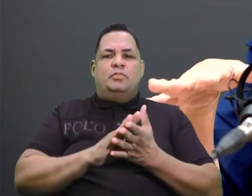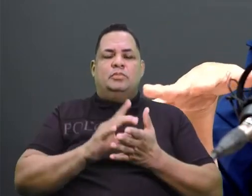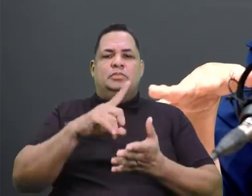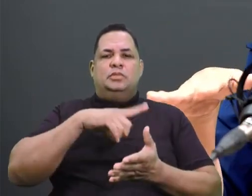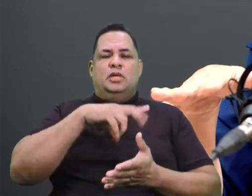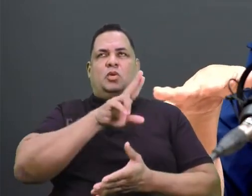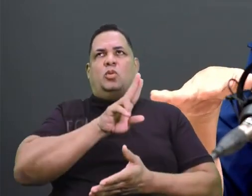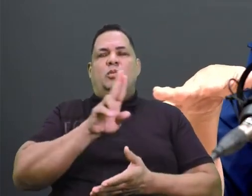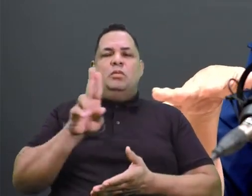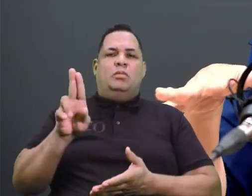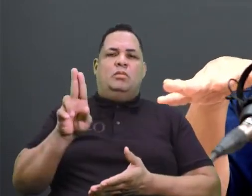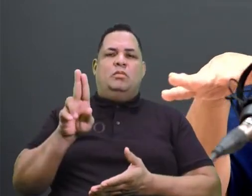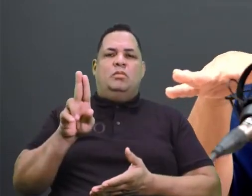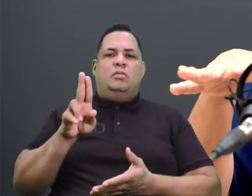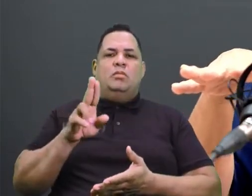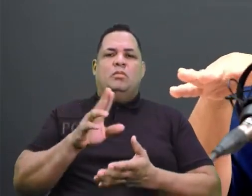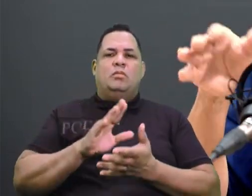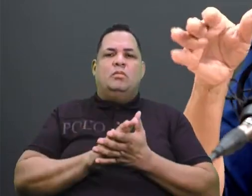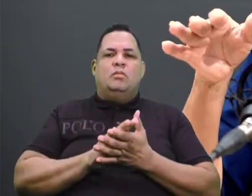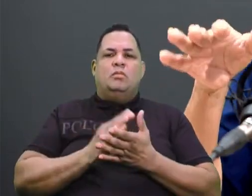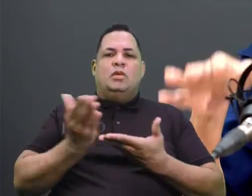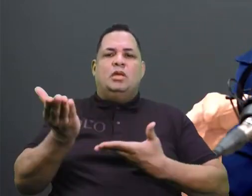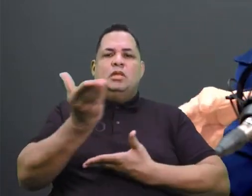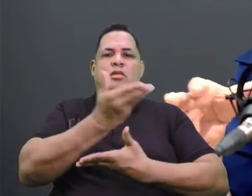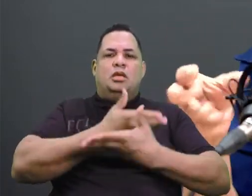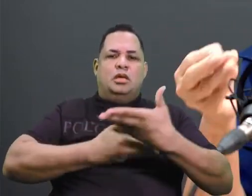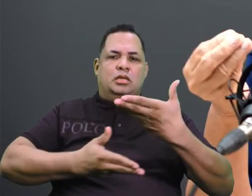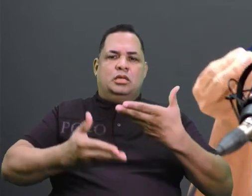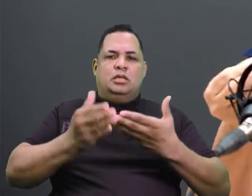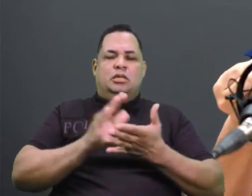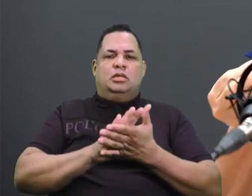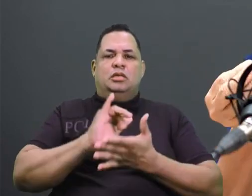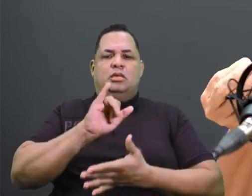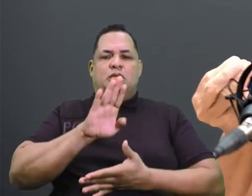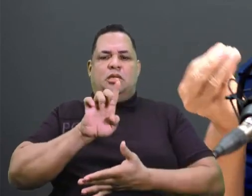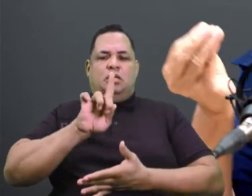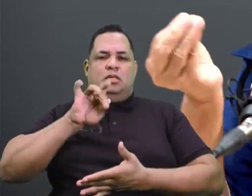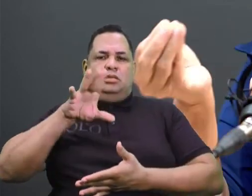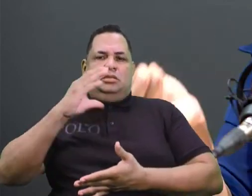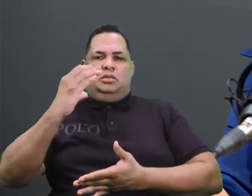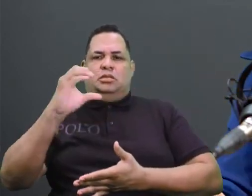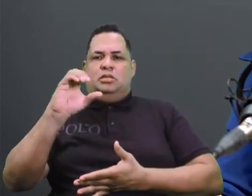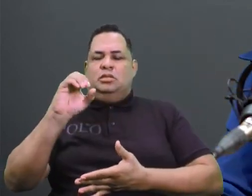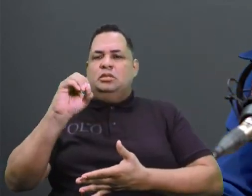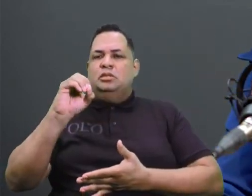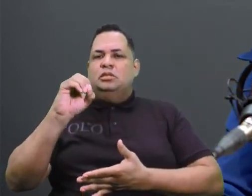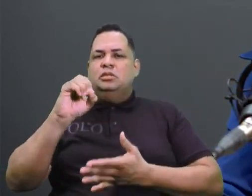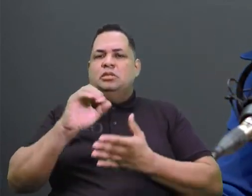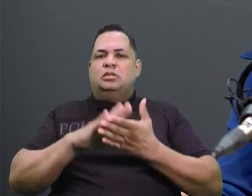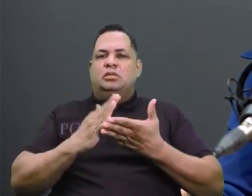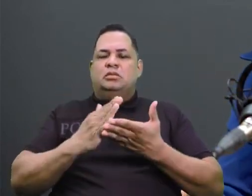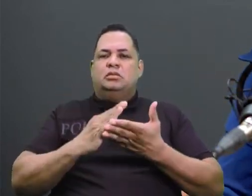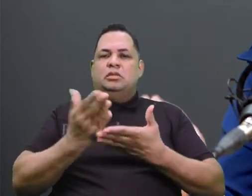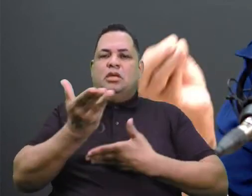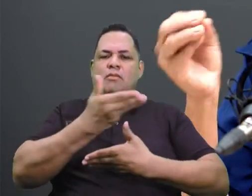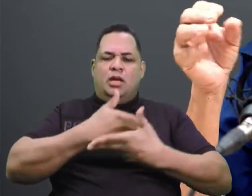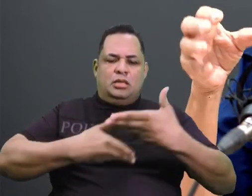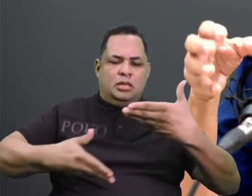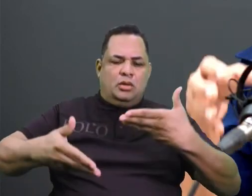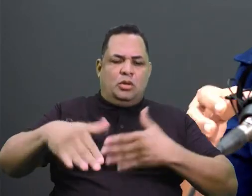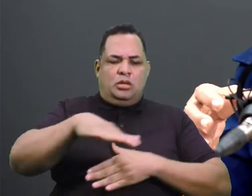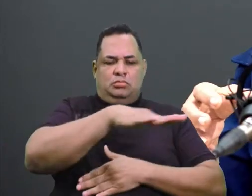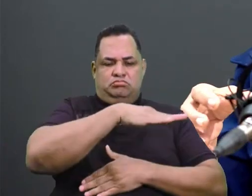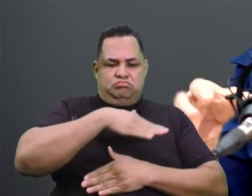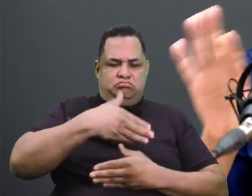chamado na época Integração. Então, o primeiro momento não foi logo a inclusão, foi